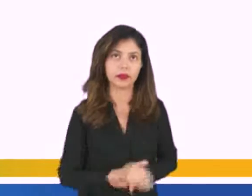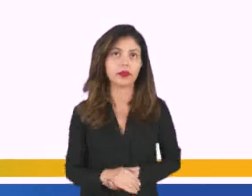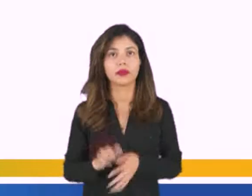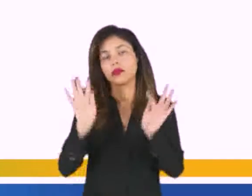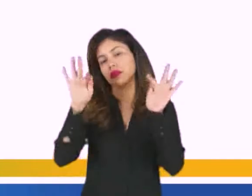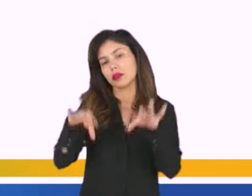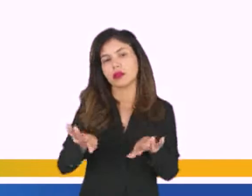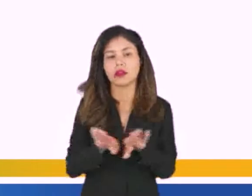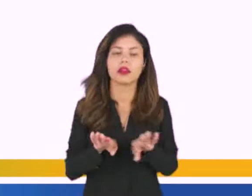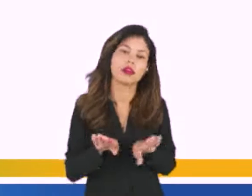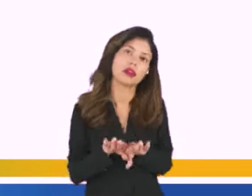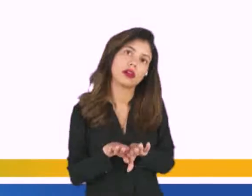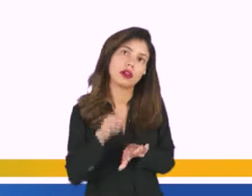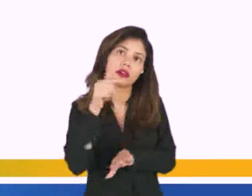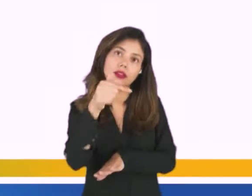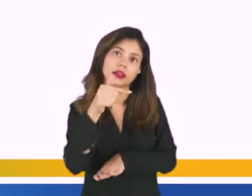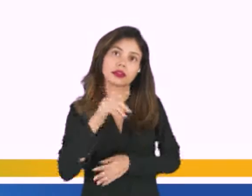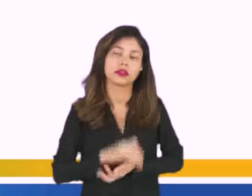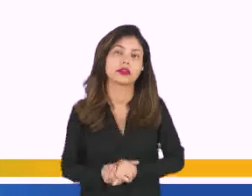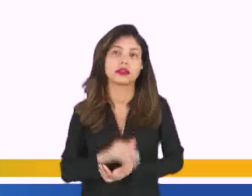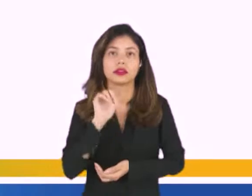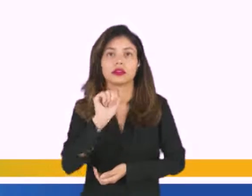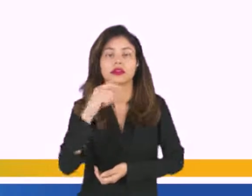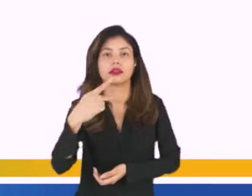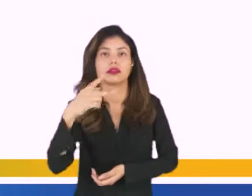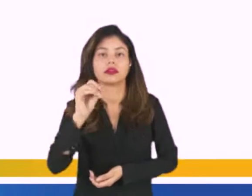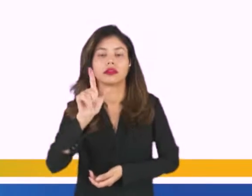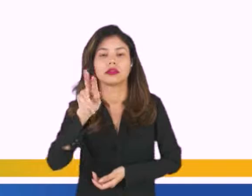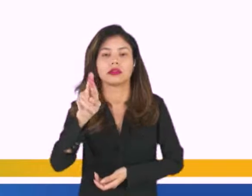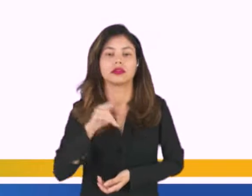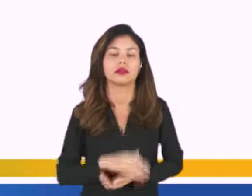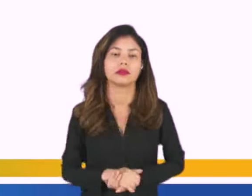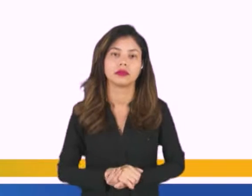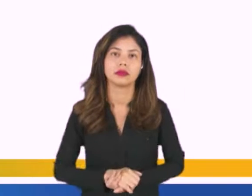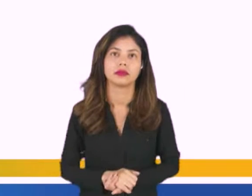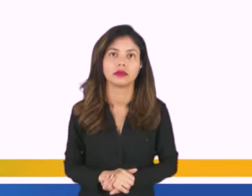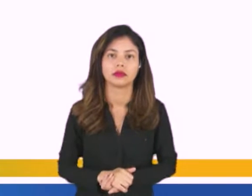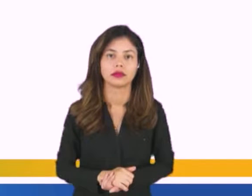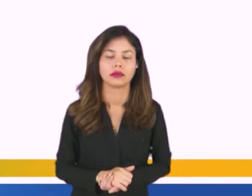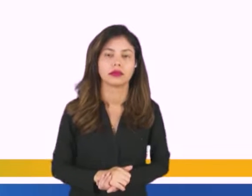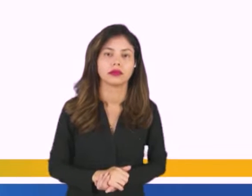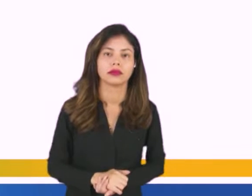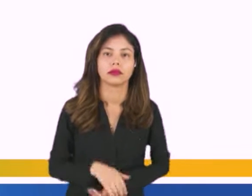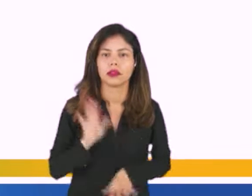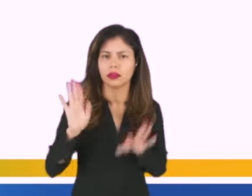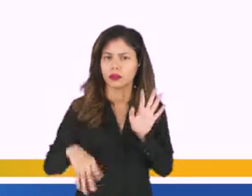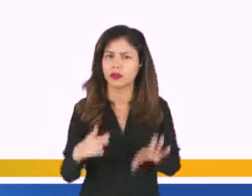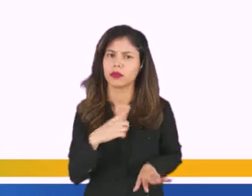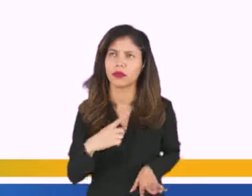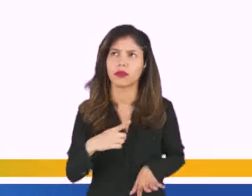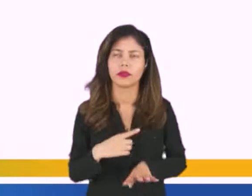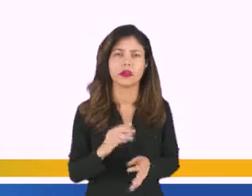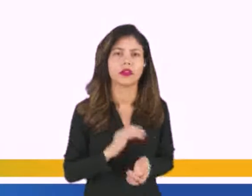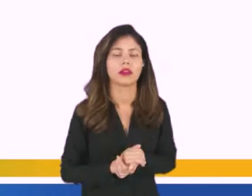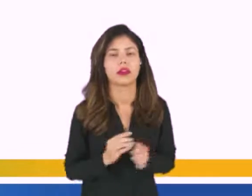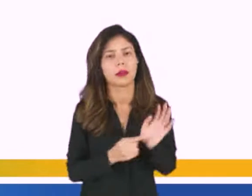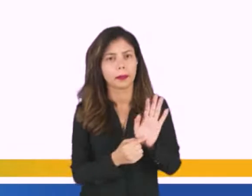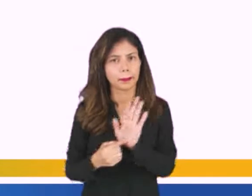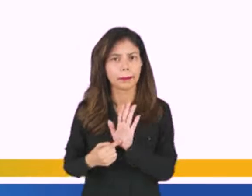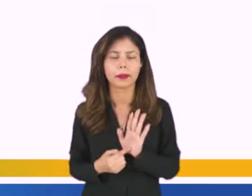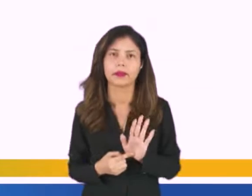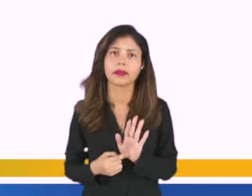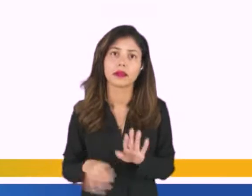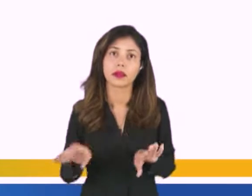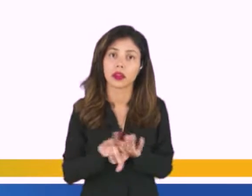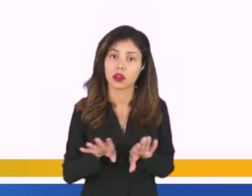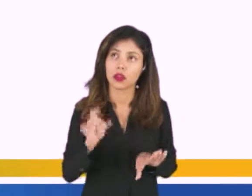e a última, nós temos uma substância, gente, apolar. Apolar geralmente os hidrocarbonetos, cadeias